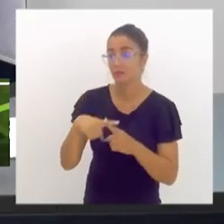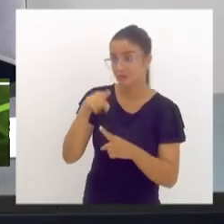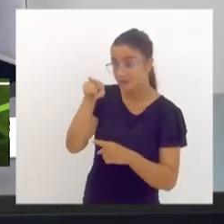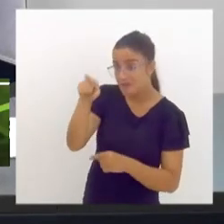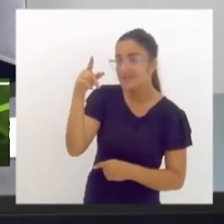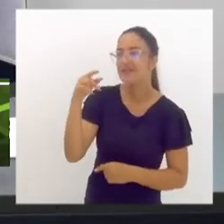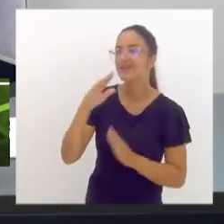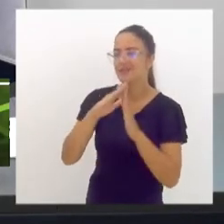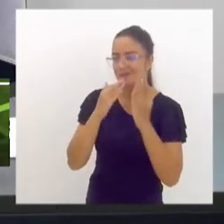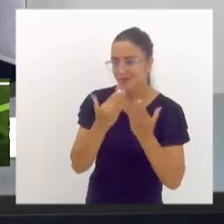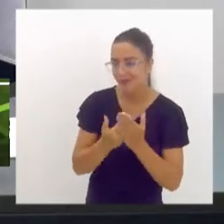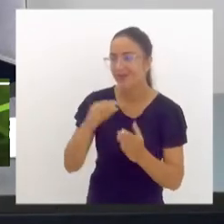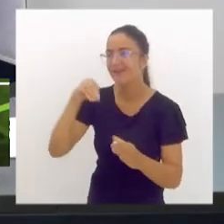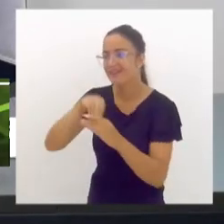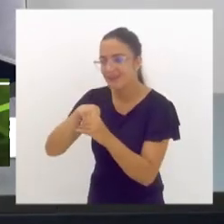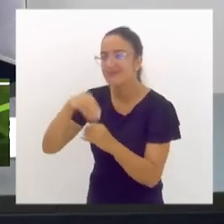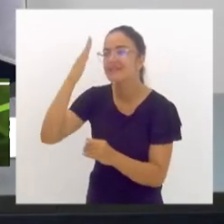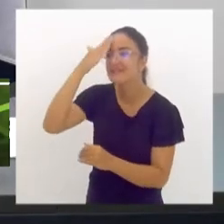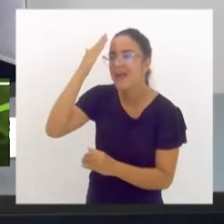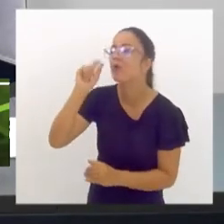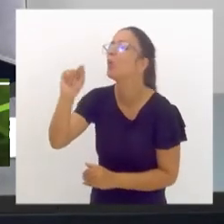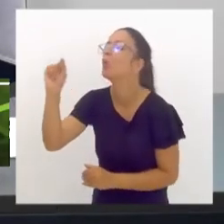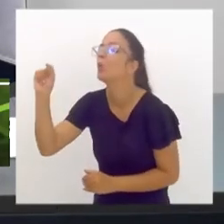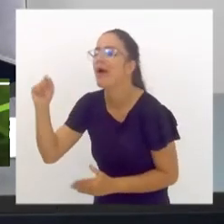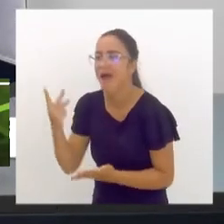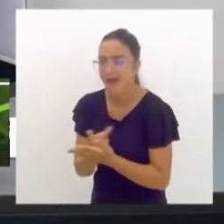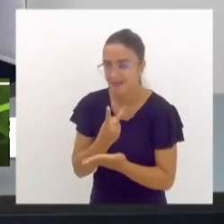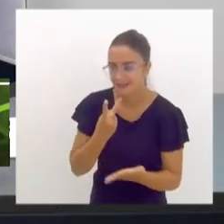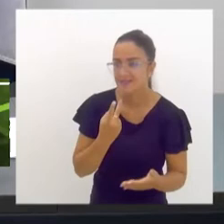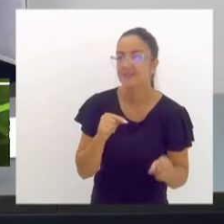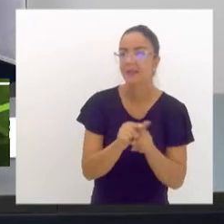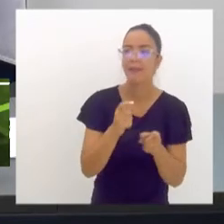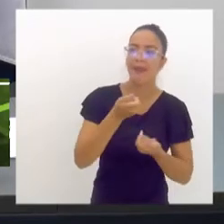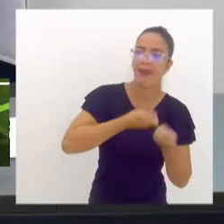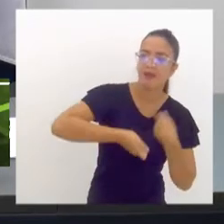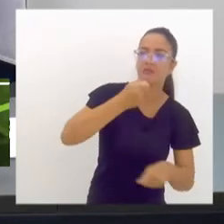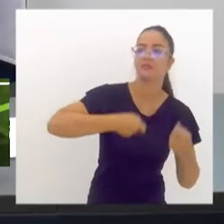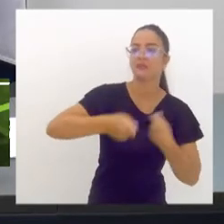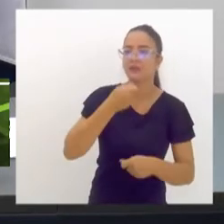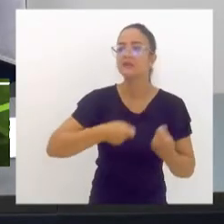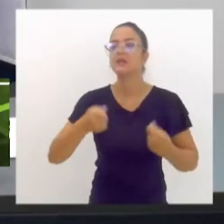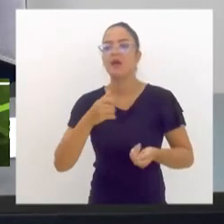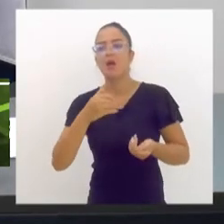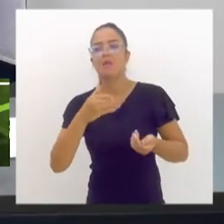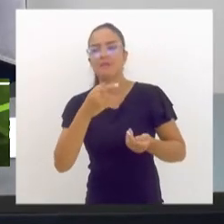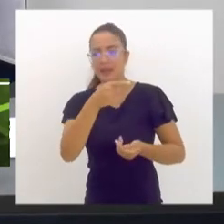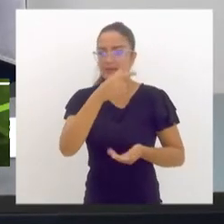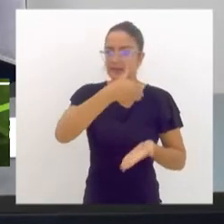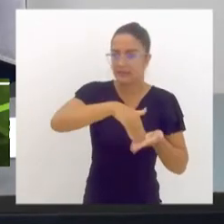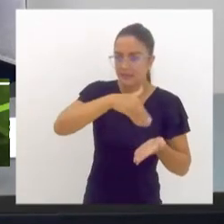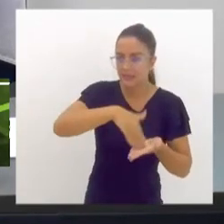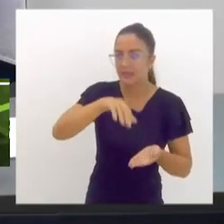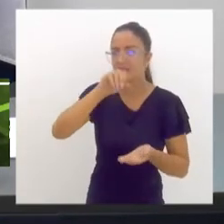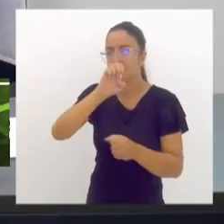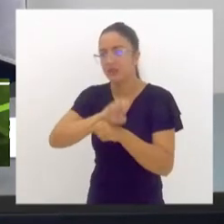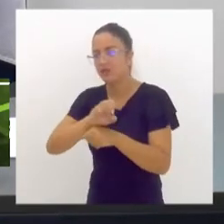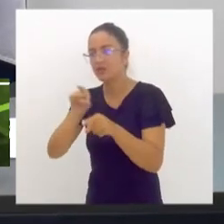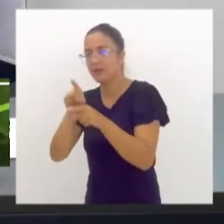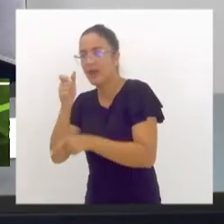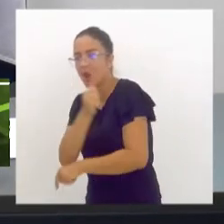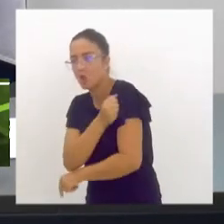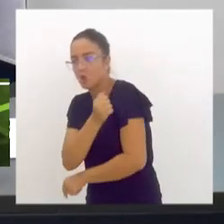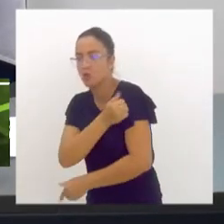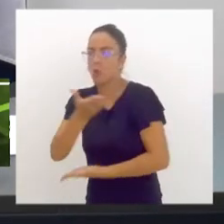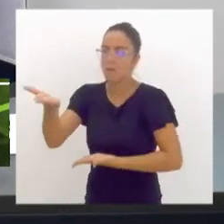está administrando, fazendo essa intermediação entre a Secretaria de Estado e os nossos alunos,